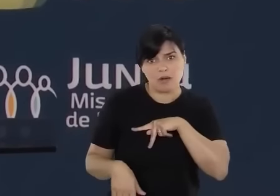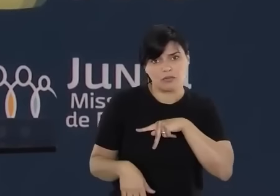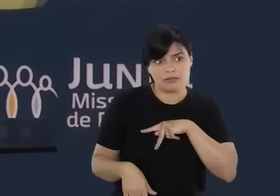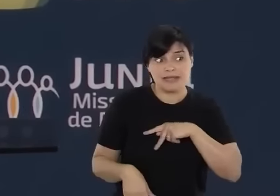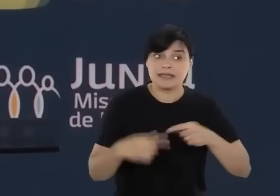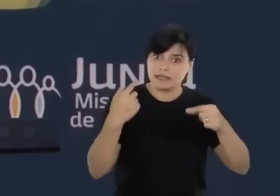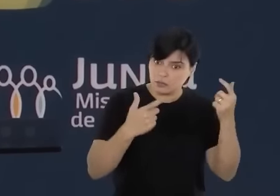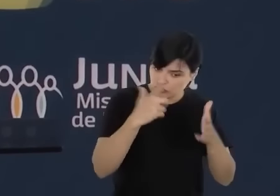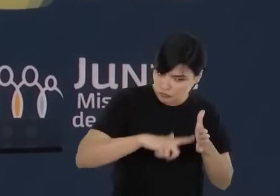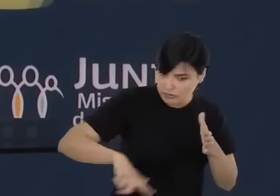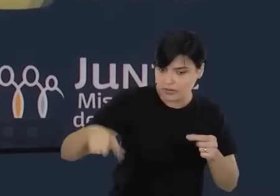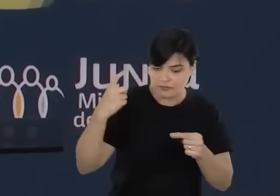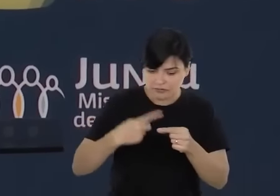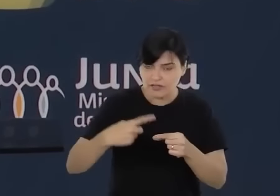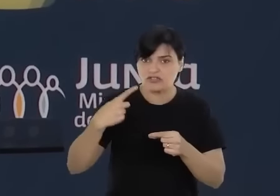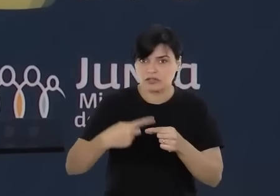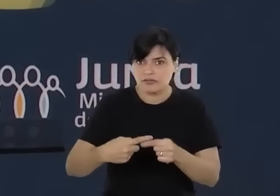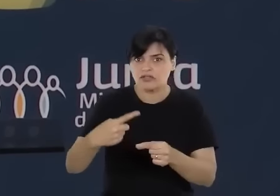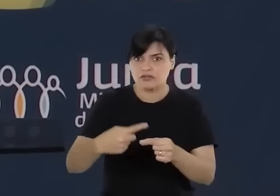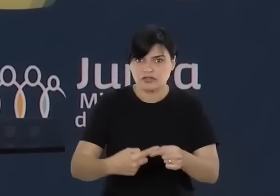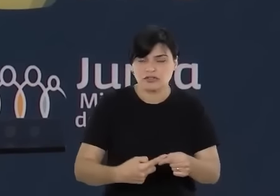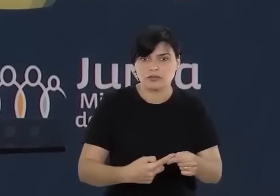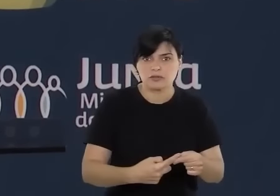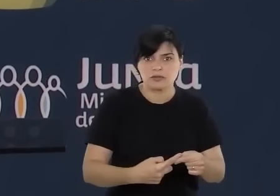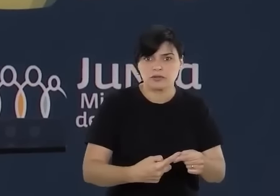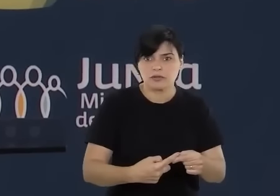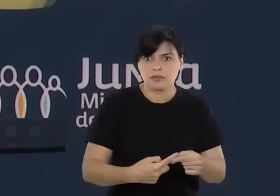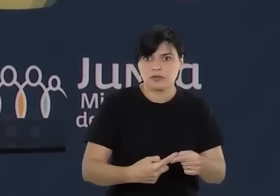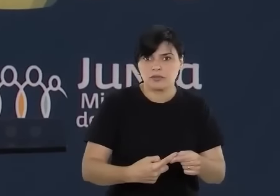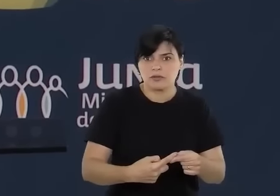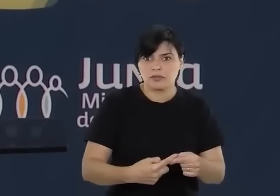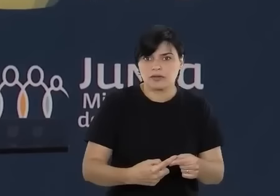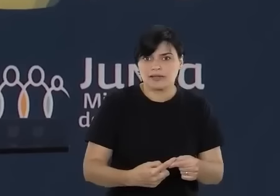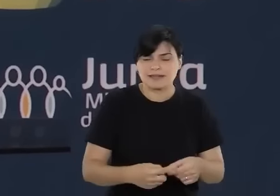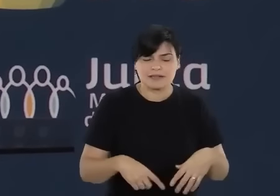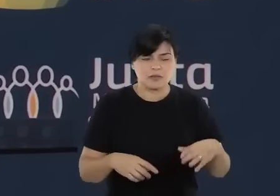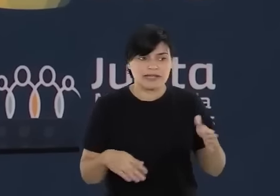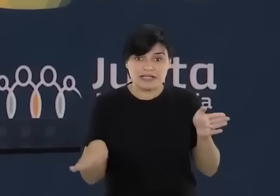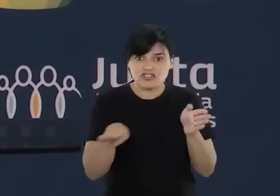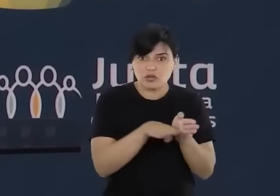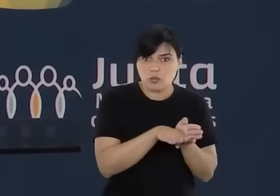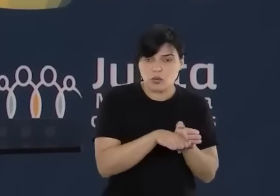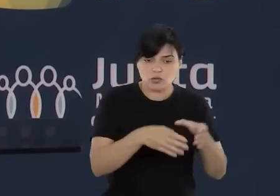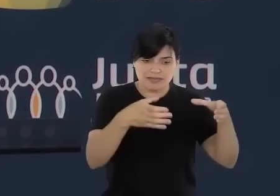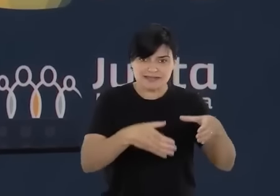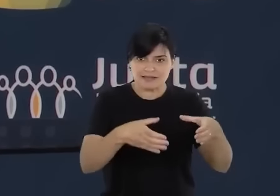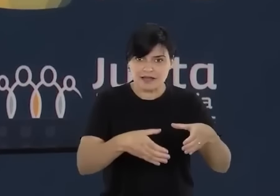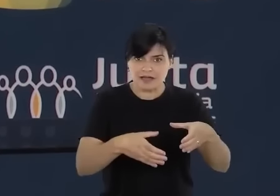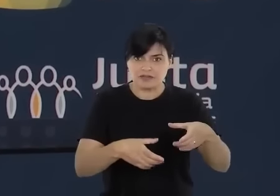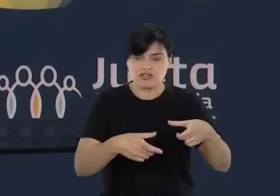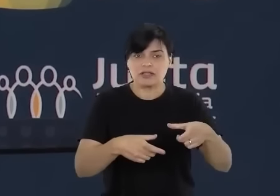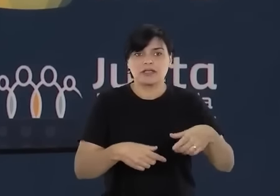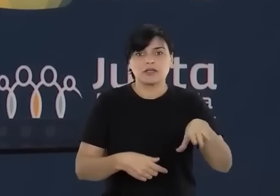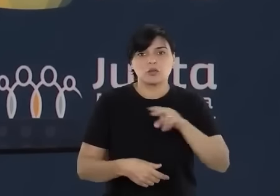modelo mas é expulso também da Cidade e as pressas ele chega então em Atenas deixando